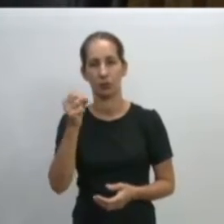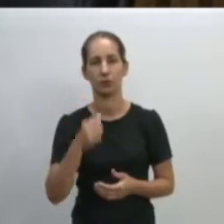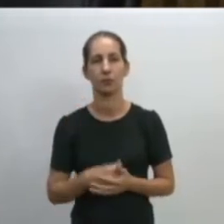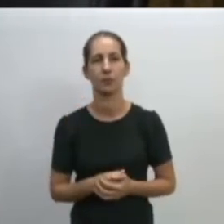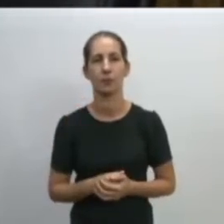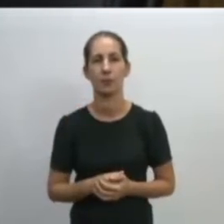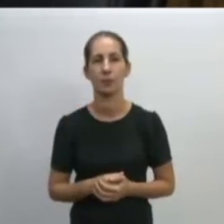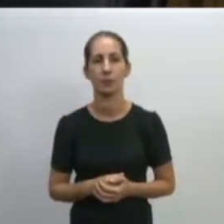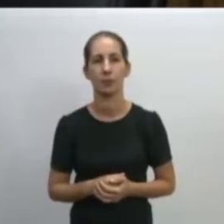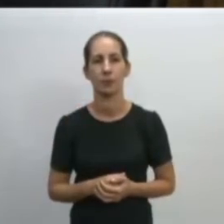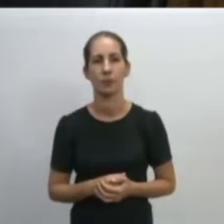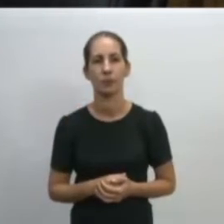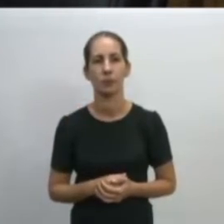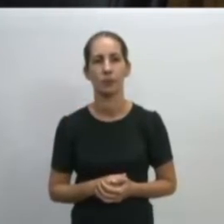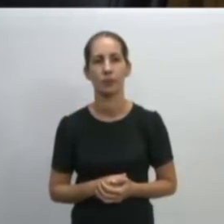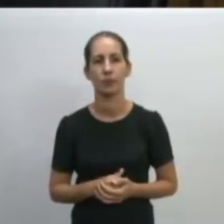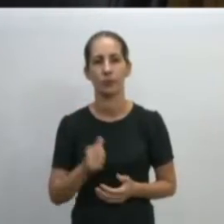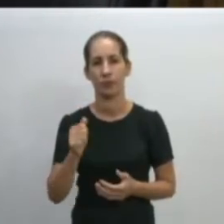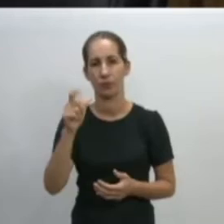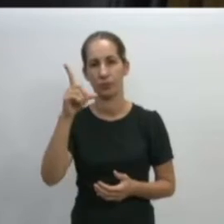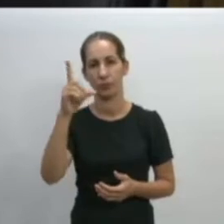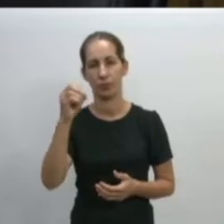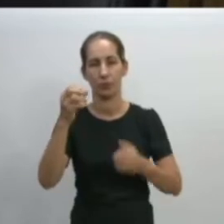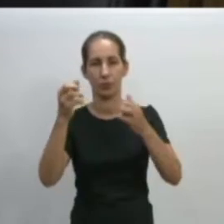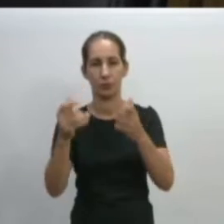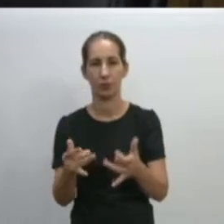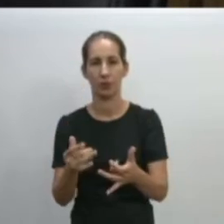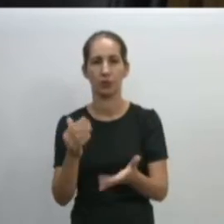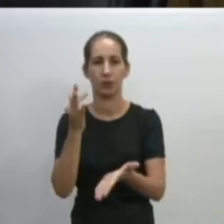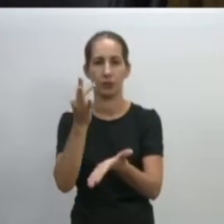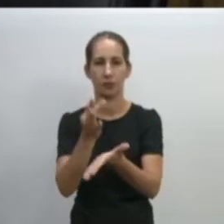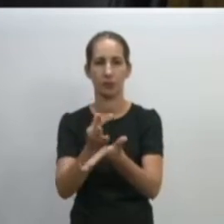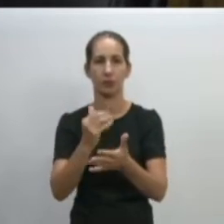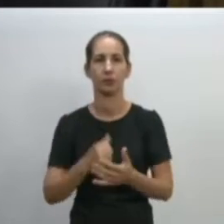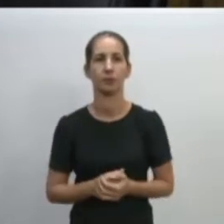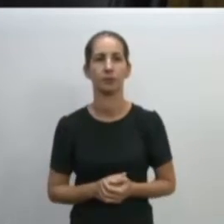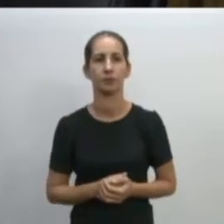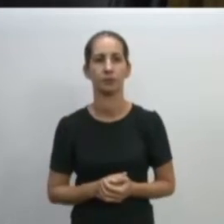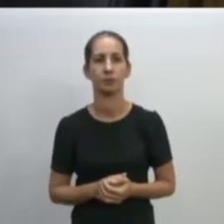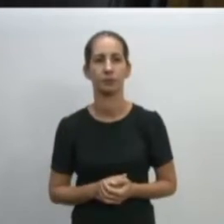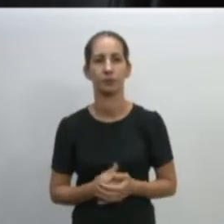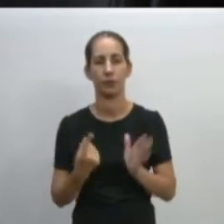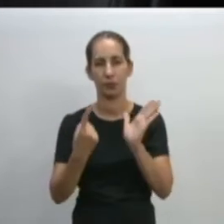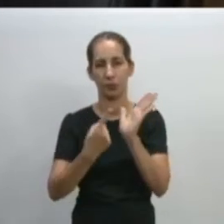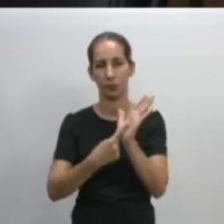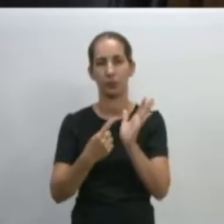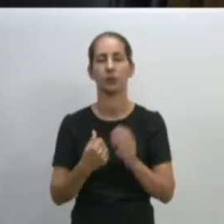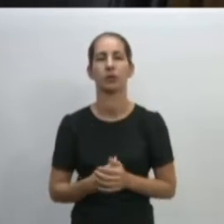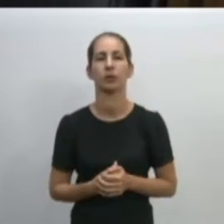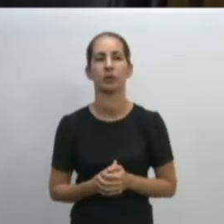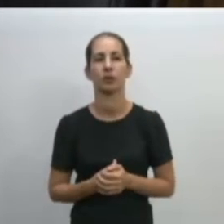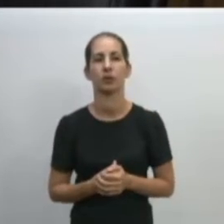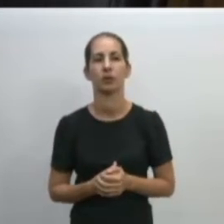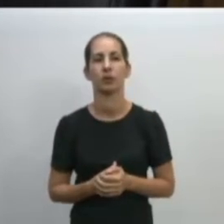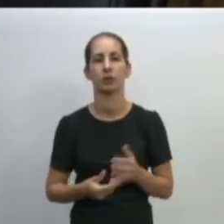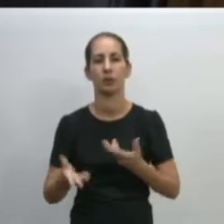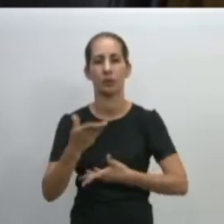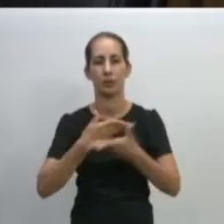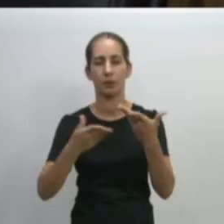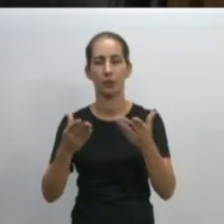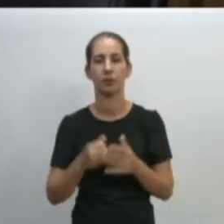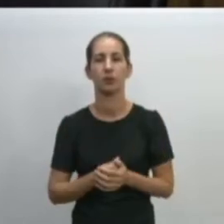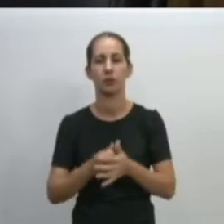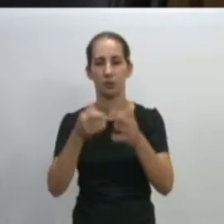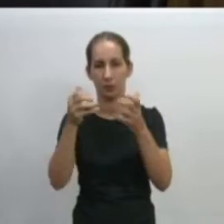148/2022. Do vereador Aldo Clemente, justificativa de ausência. Cumprimentando, venho por meio deste